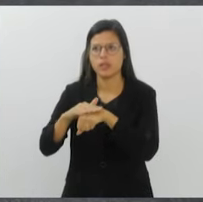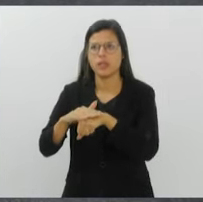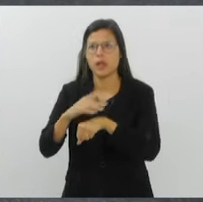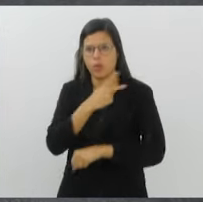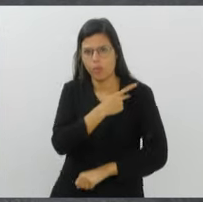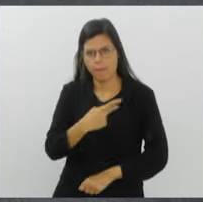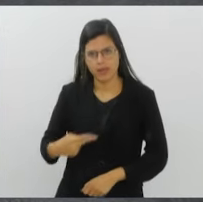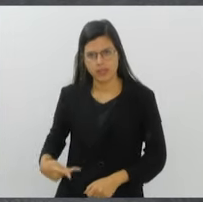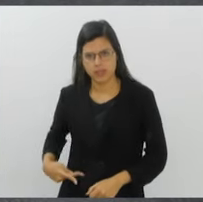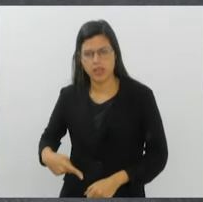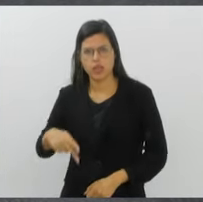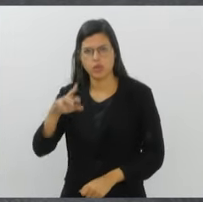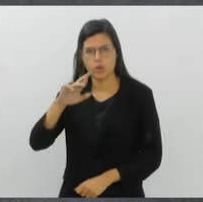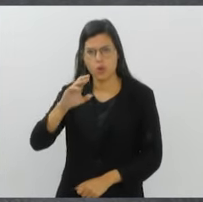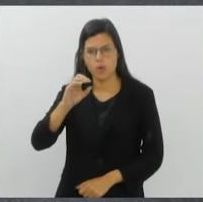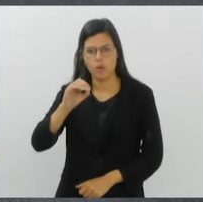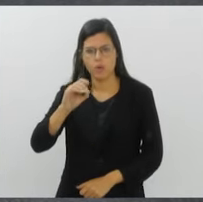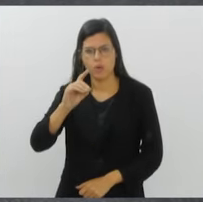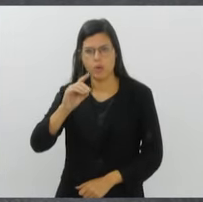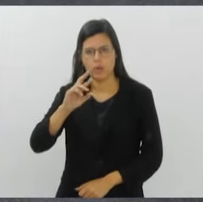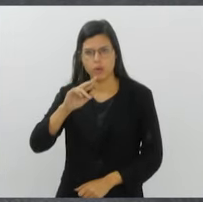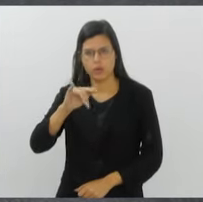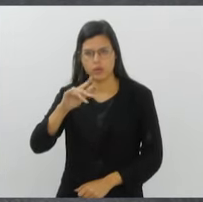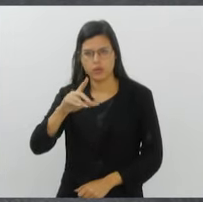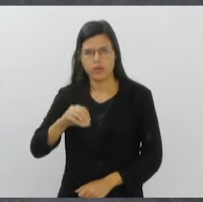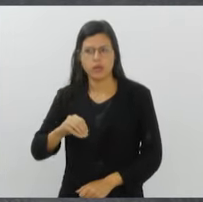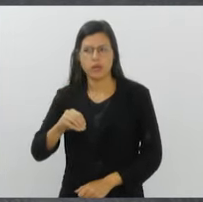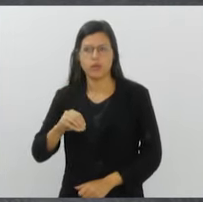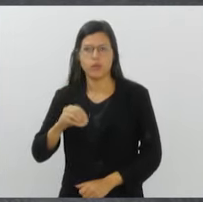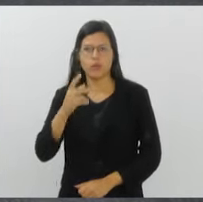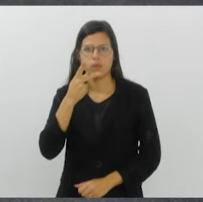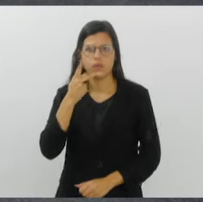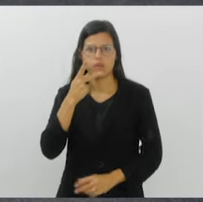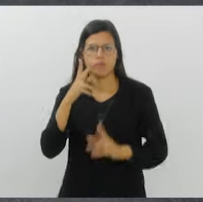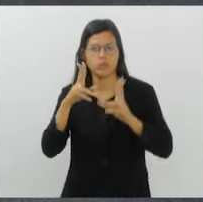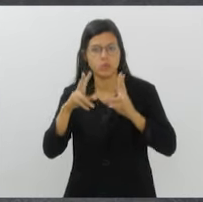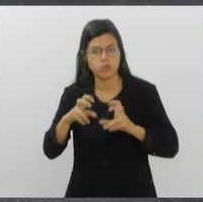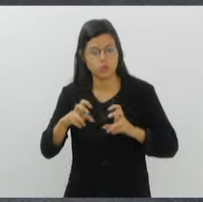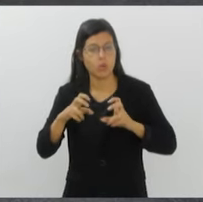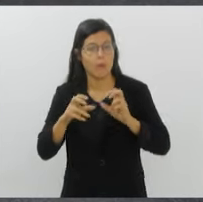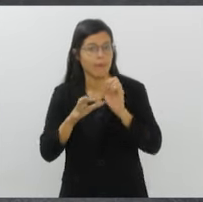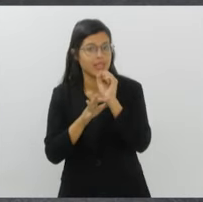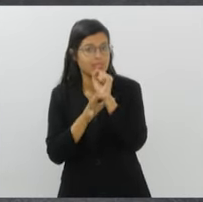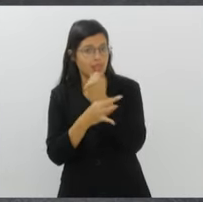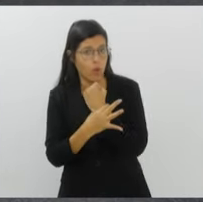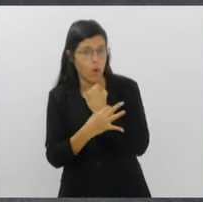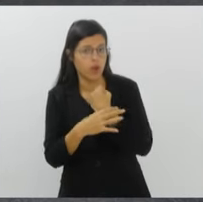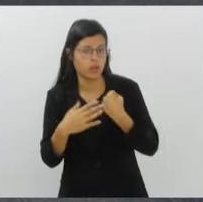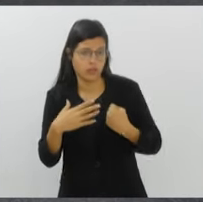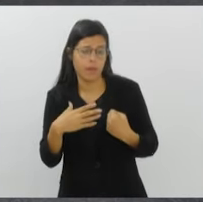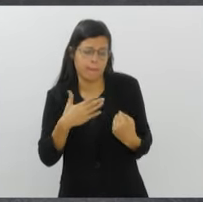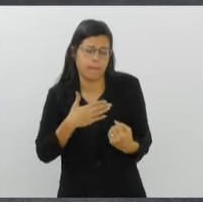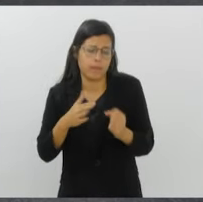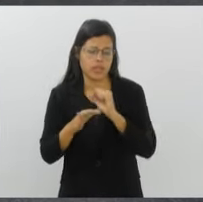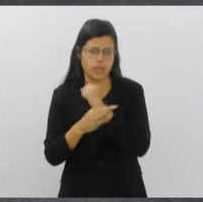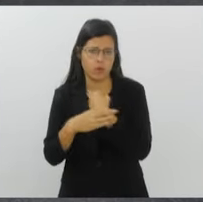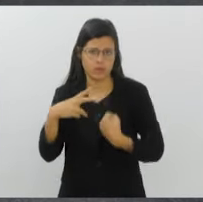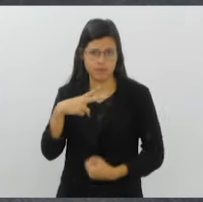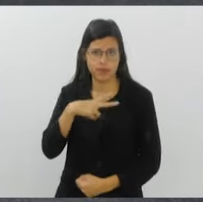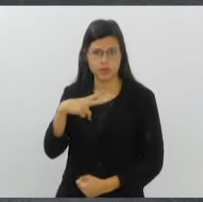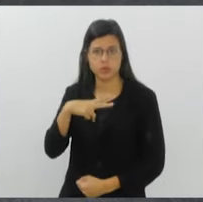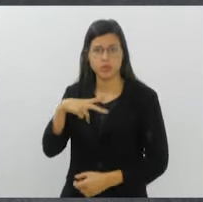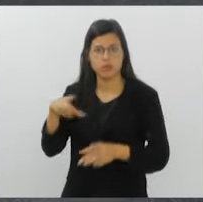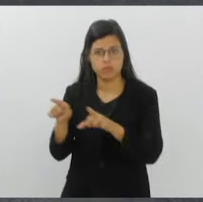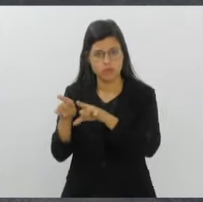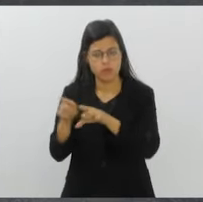casa, Rodrigo Bacelar, inclusive indicando a questão da segurança, seja a minha segurança pessoal, seja a segurança